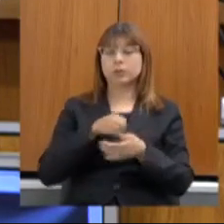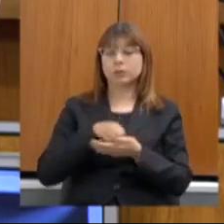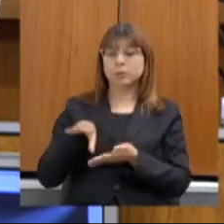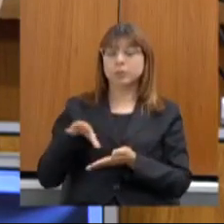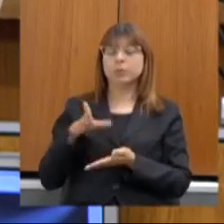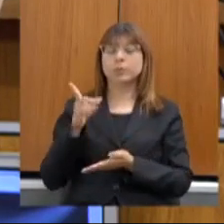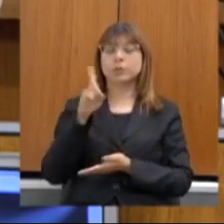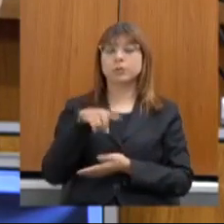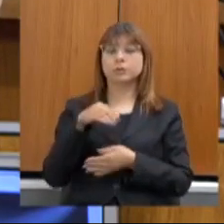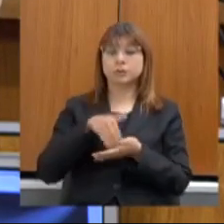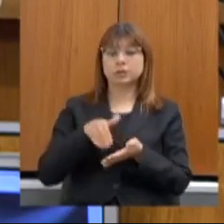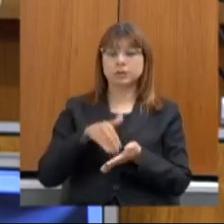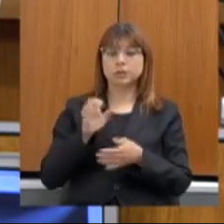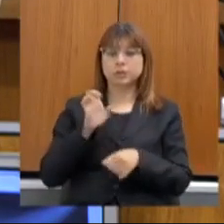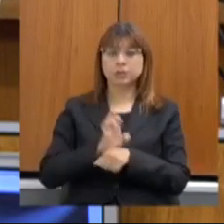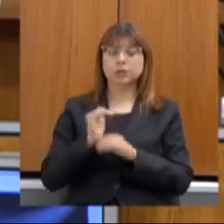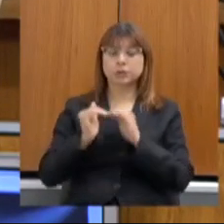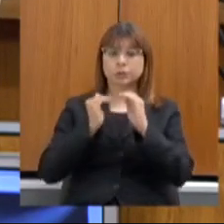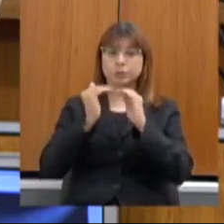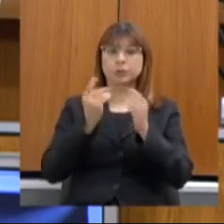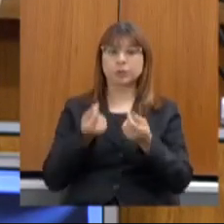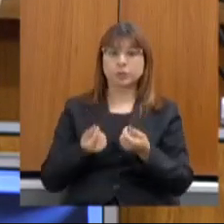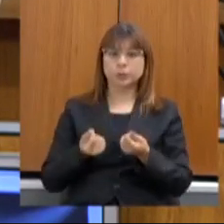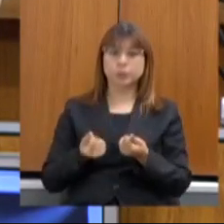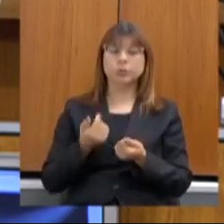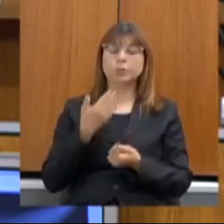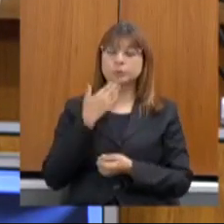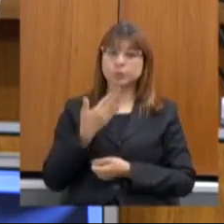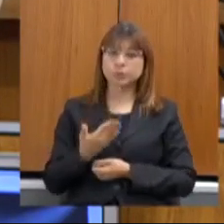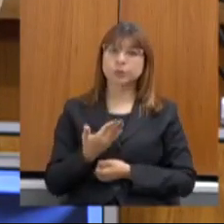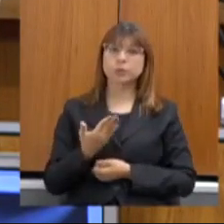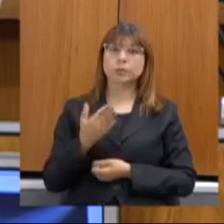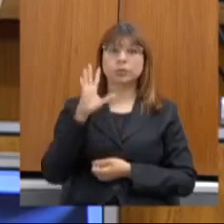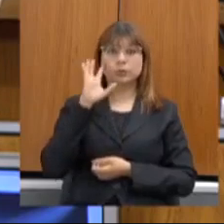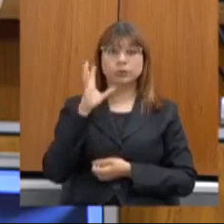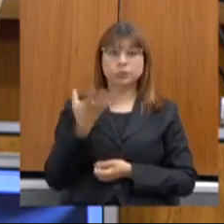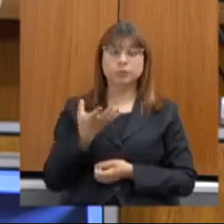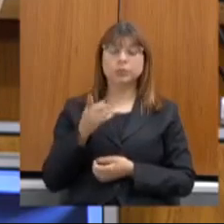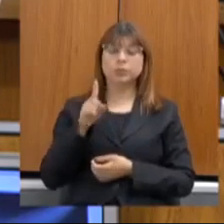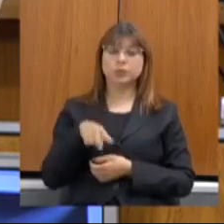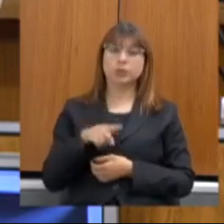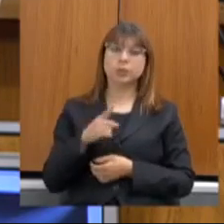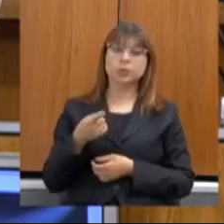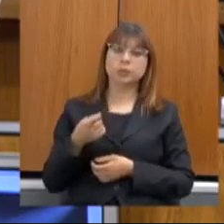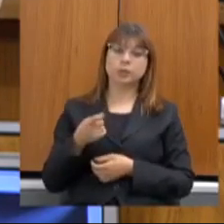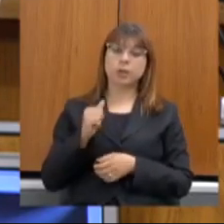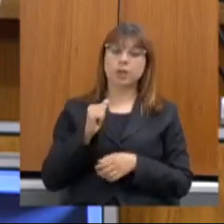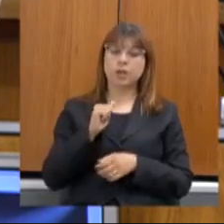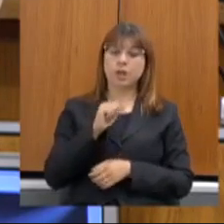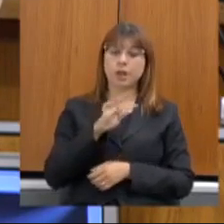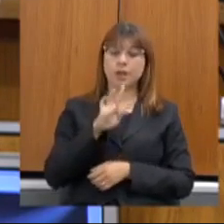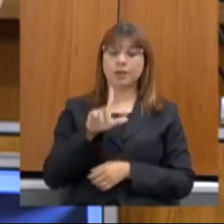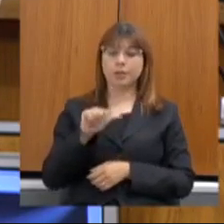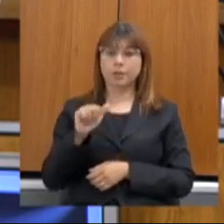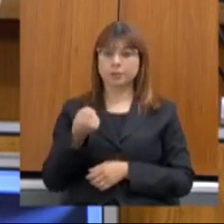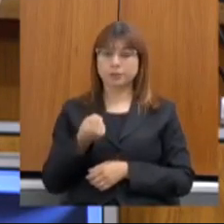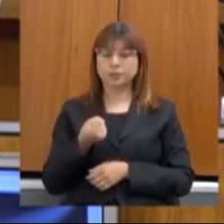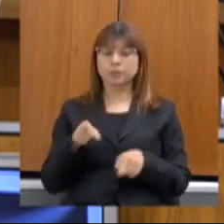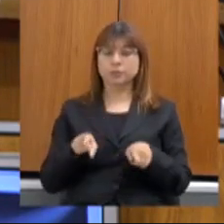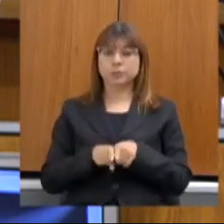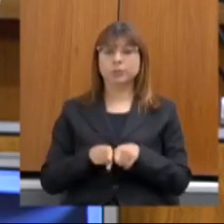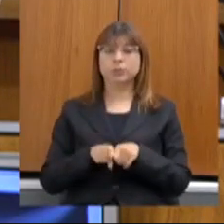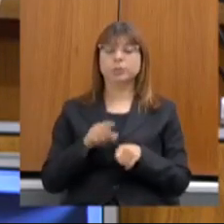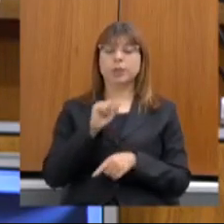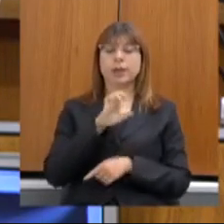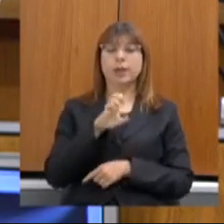encaminhada à secretaria de estado de desenvolvimento econômico pedido de providências para que seja atualizado o atlas Eólico de